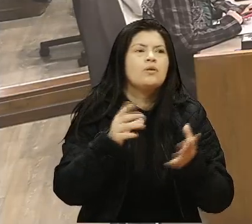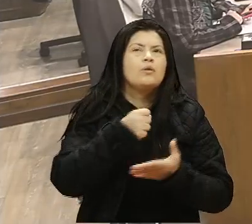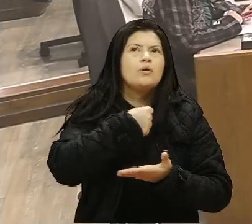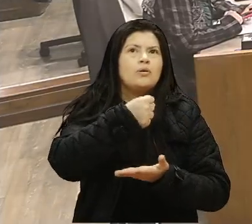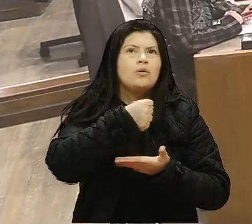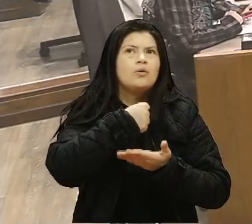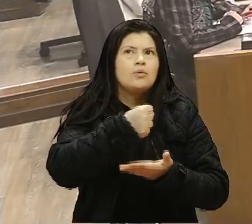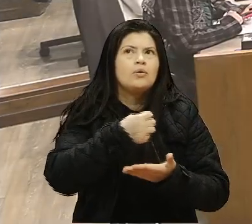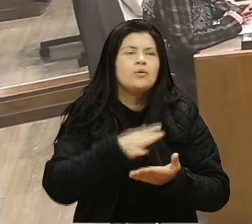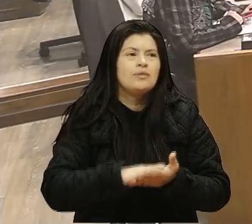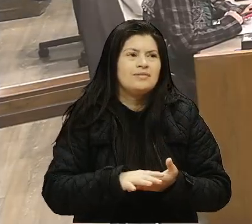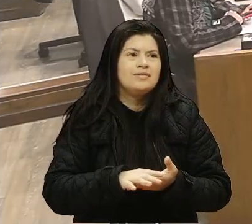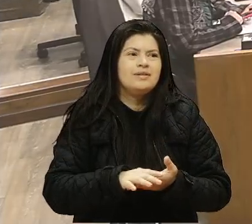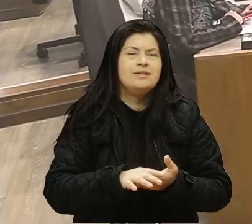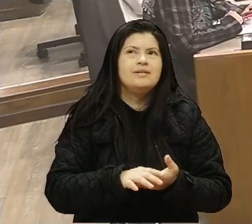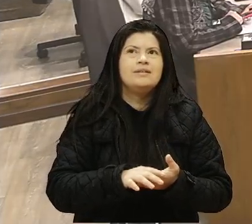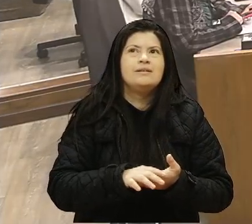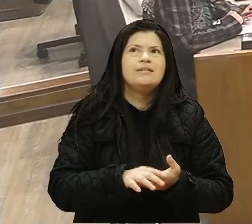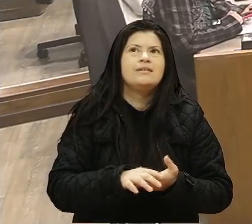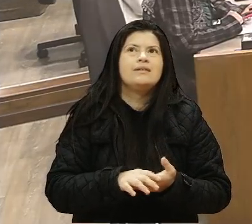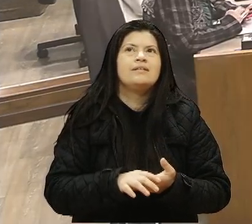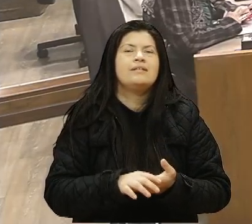No Brasil.